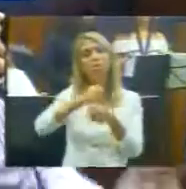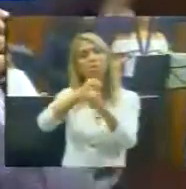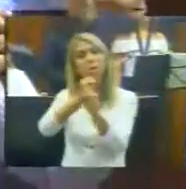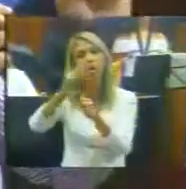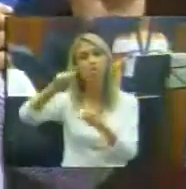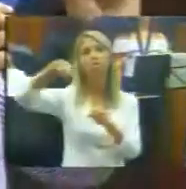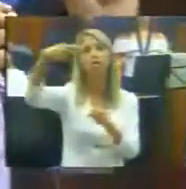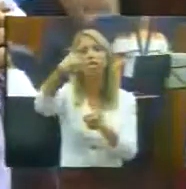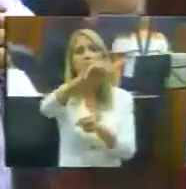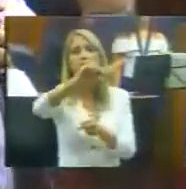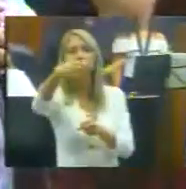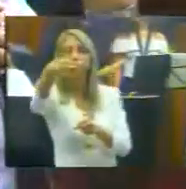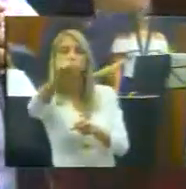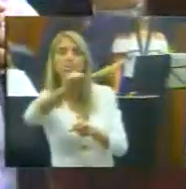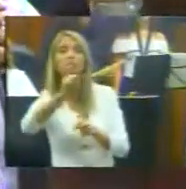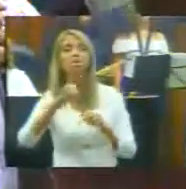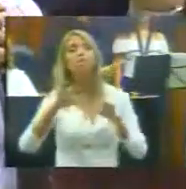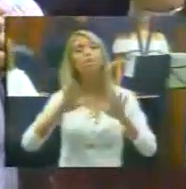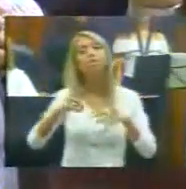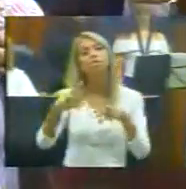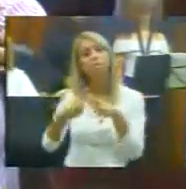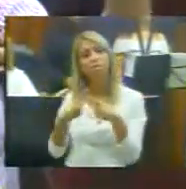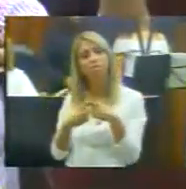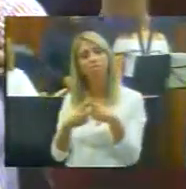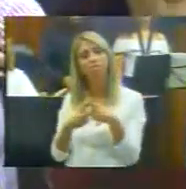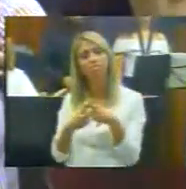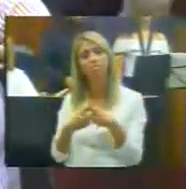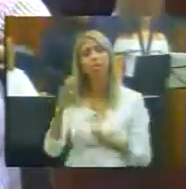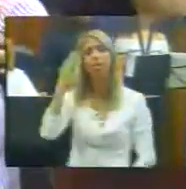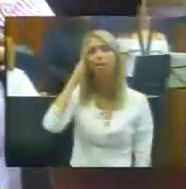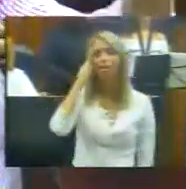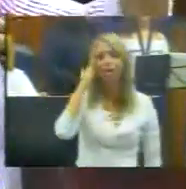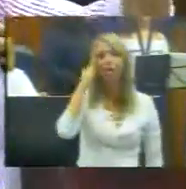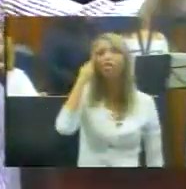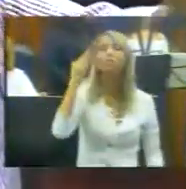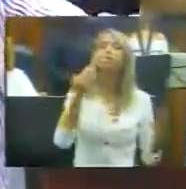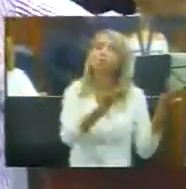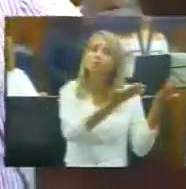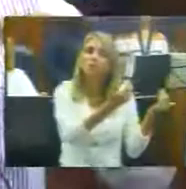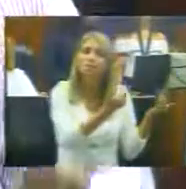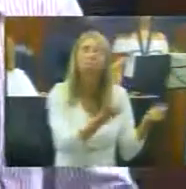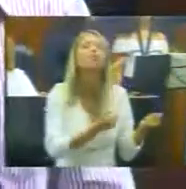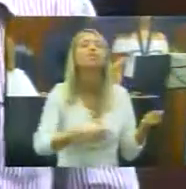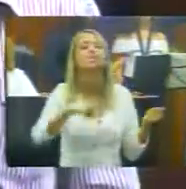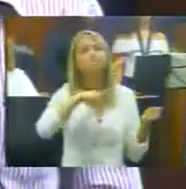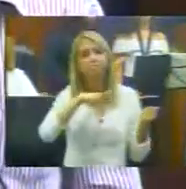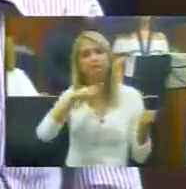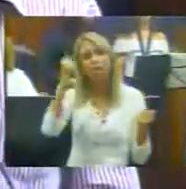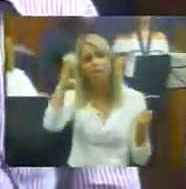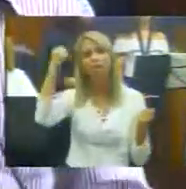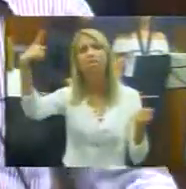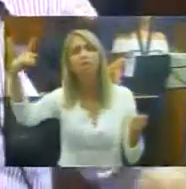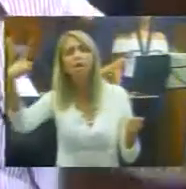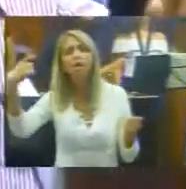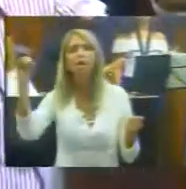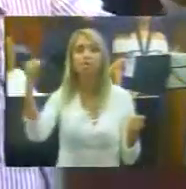gente considera muitas observações desses parlamentares que são alunos da nossa rede. Porque eles sentem